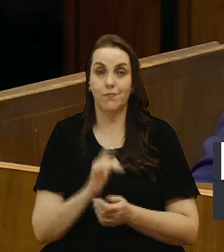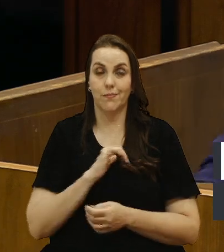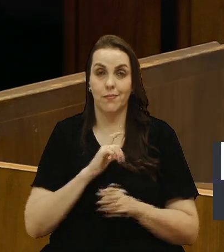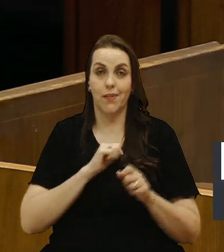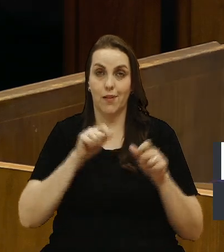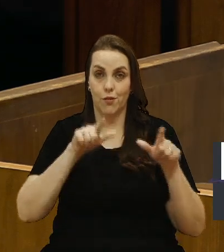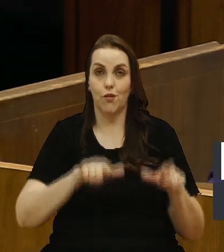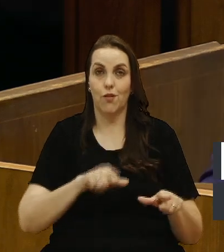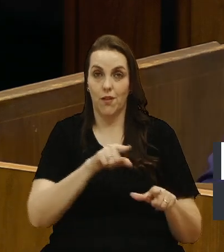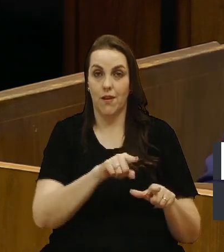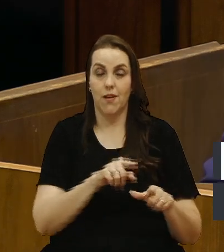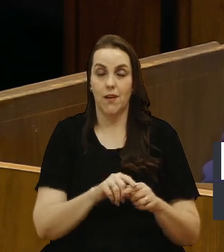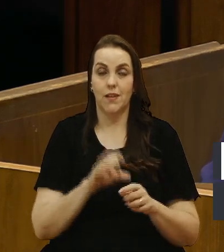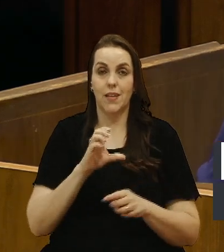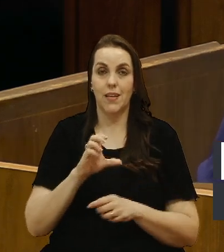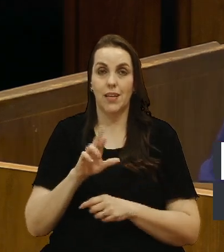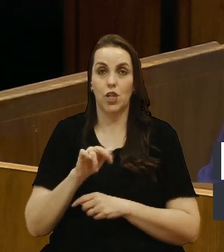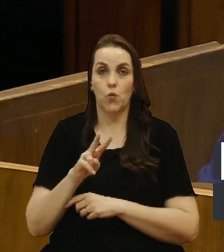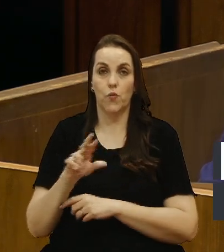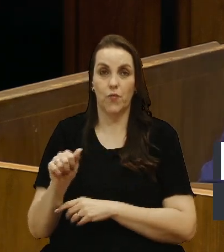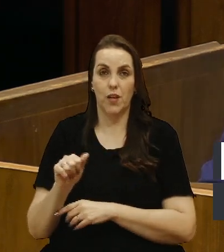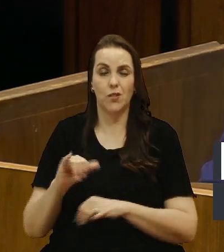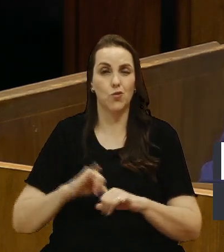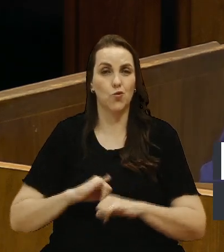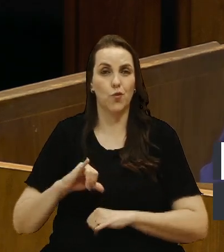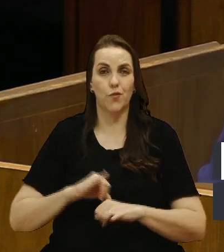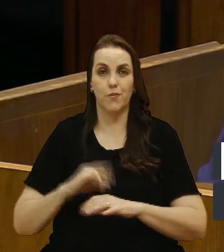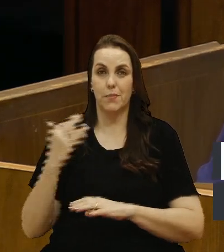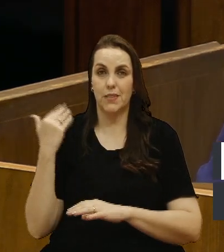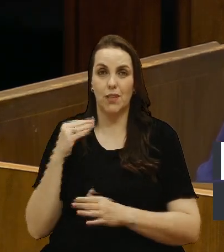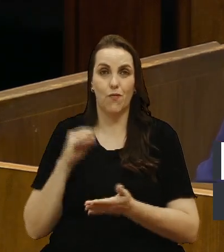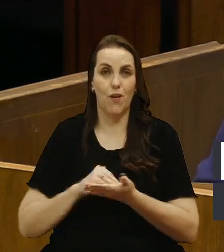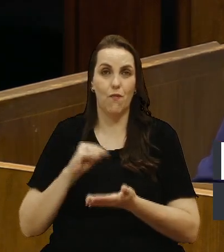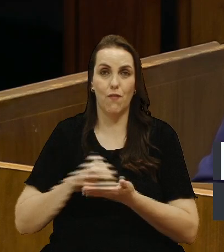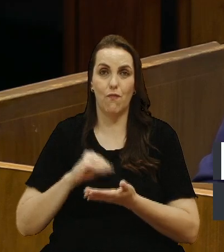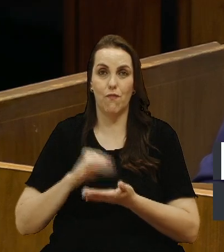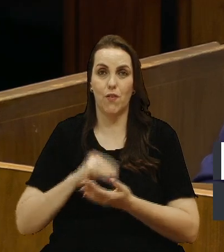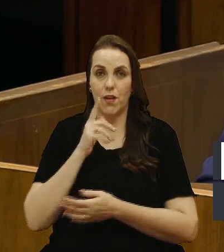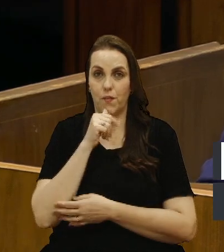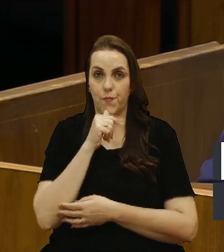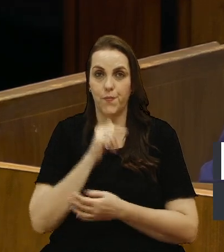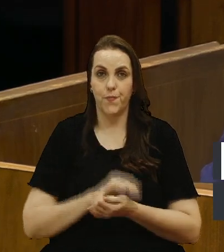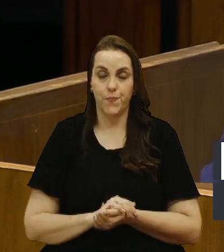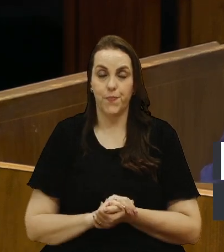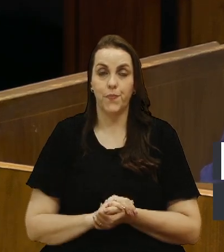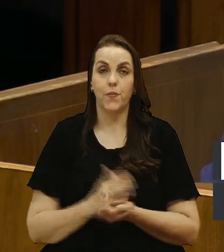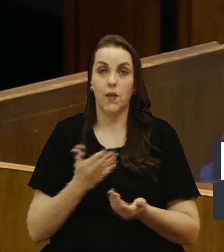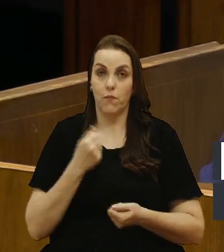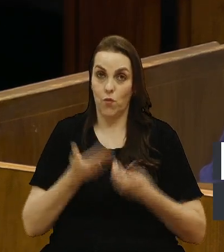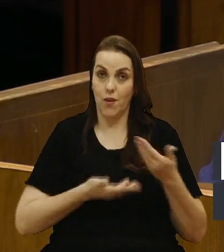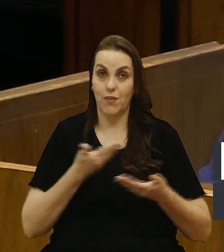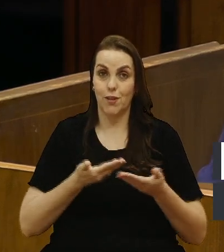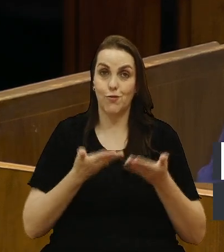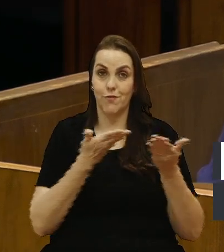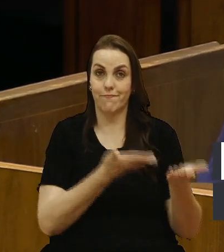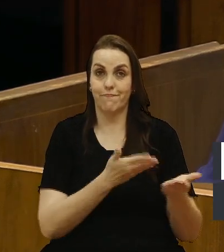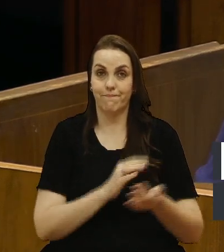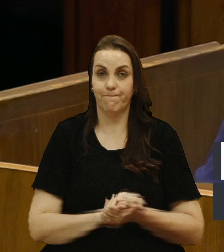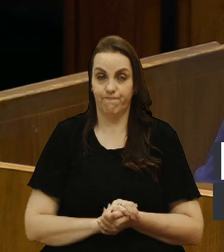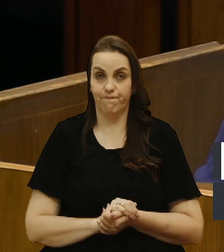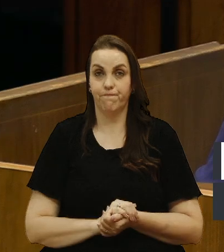localidades no distrito de Criúva que sofriam muito com a falta de água e foram atendidos.